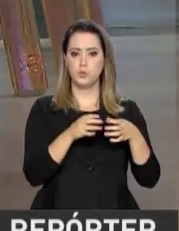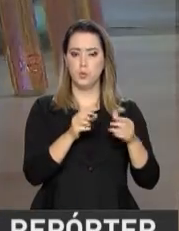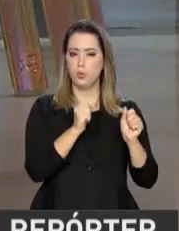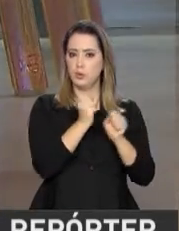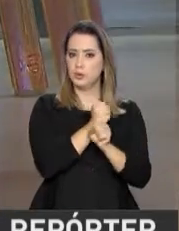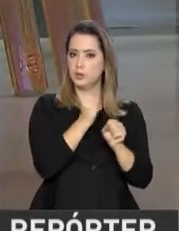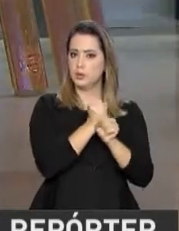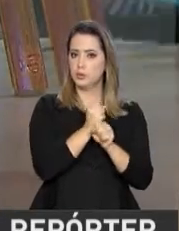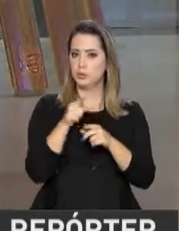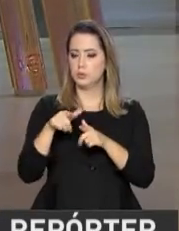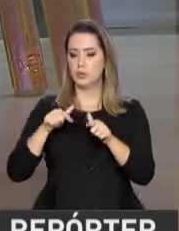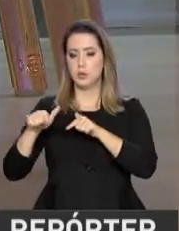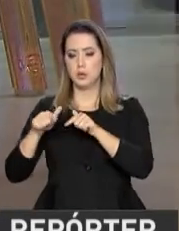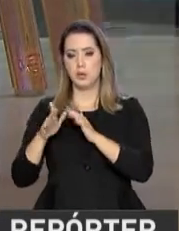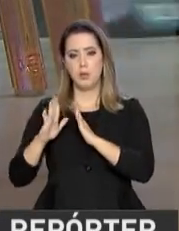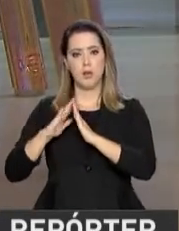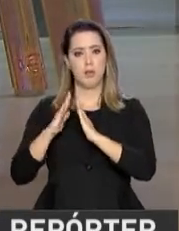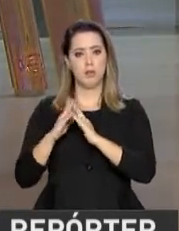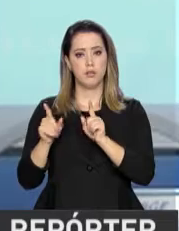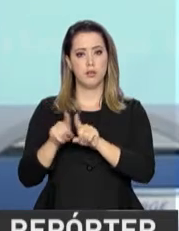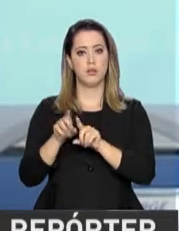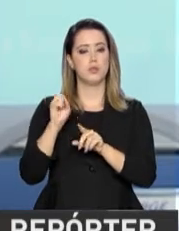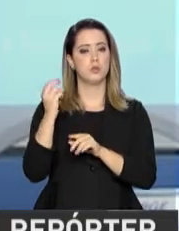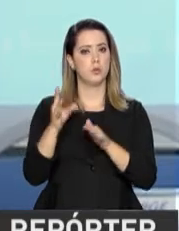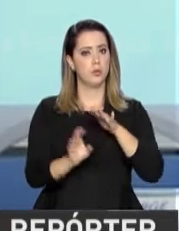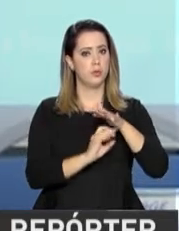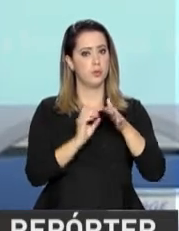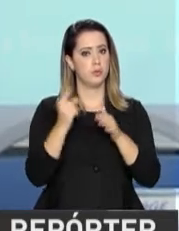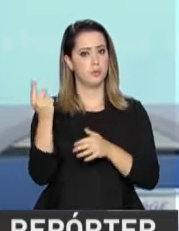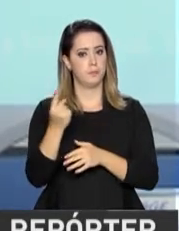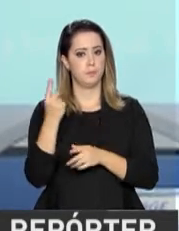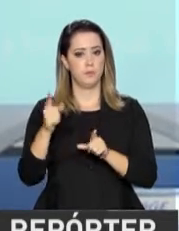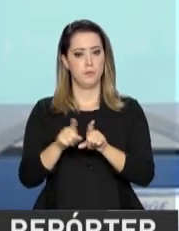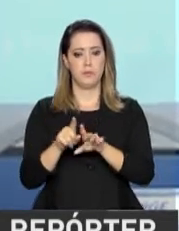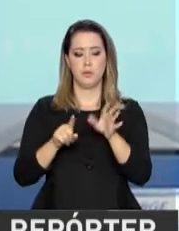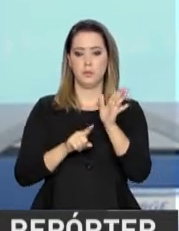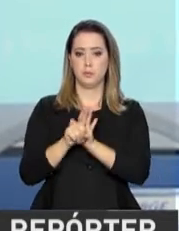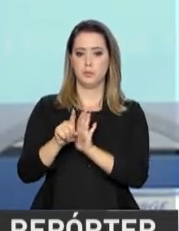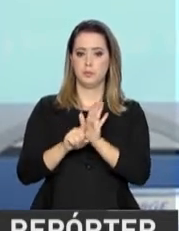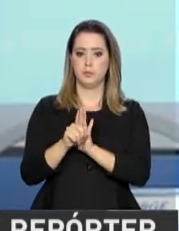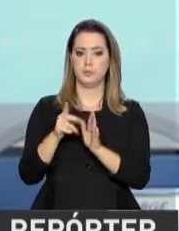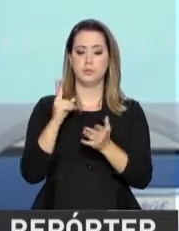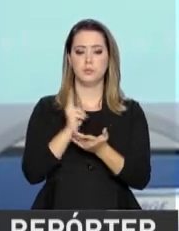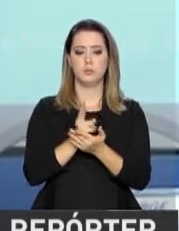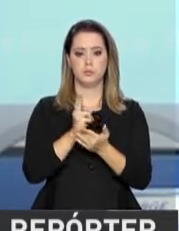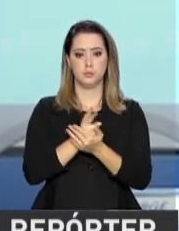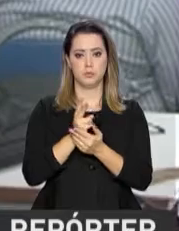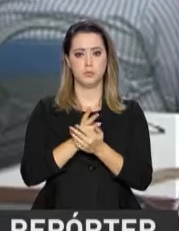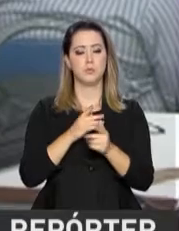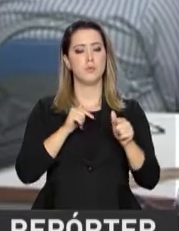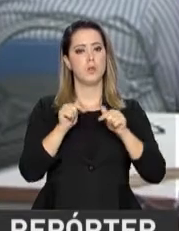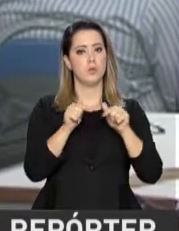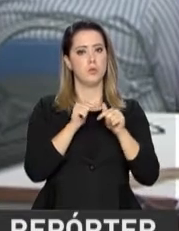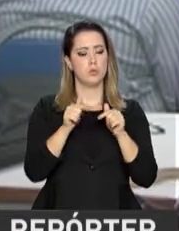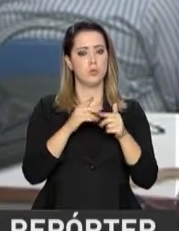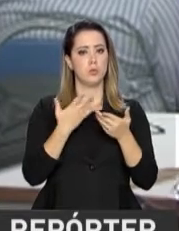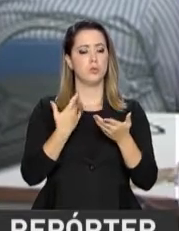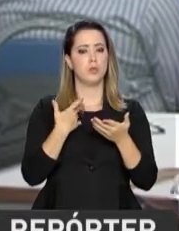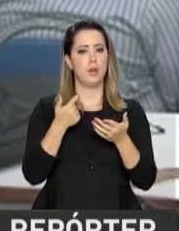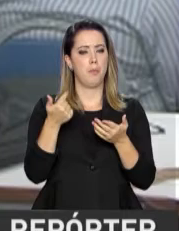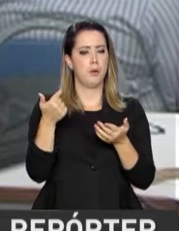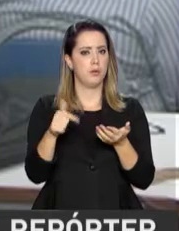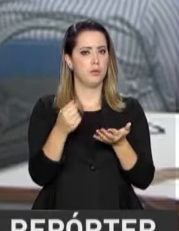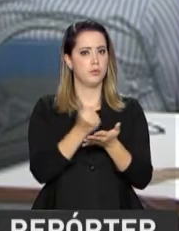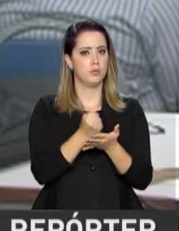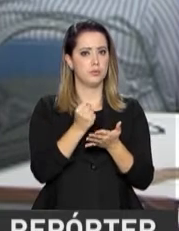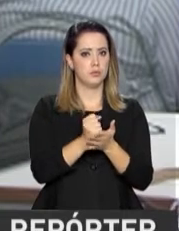trabalhos domésticos e por conta própria para o coordenador da pesquisa apesar da informalidade o aumento do número de ocupados